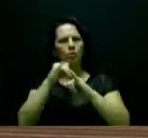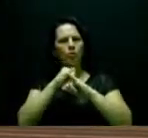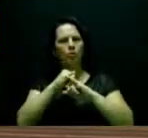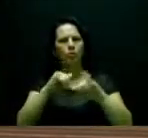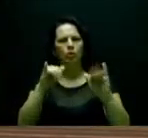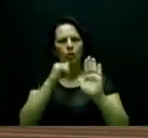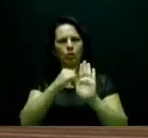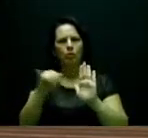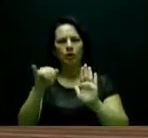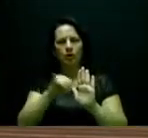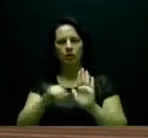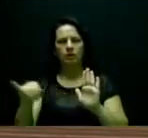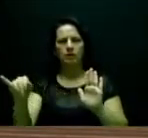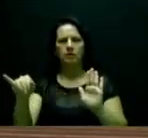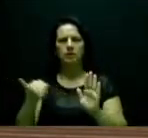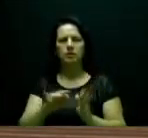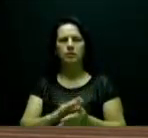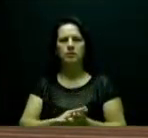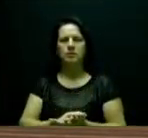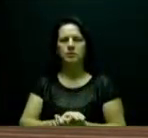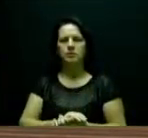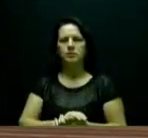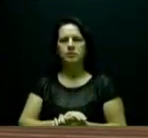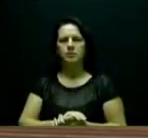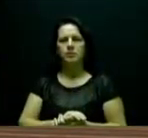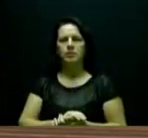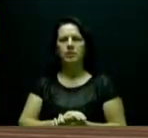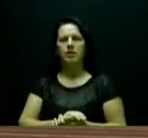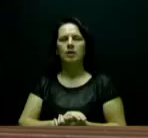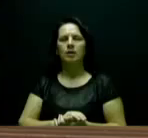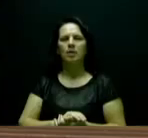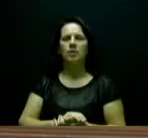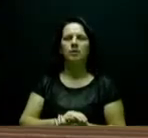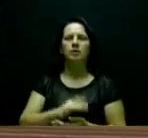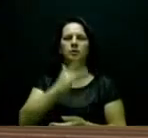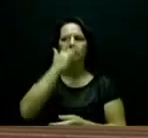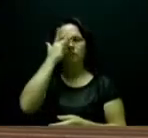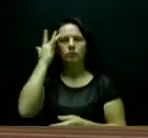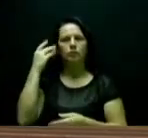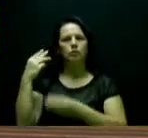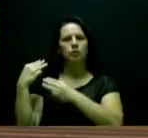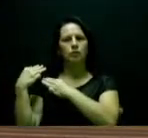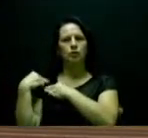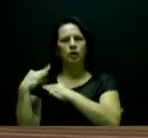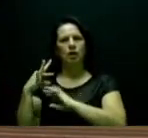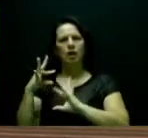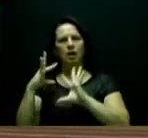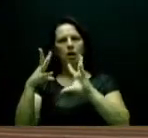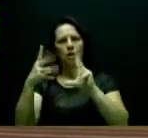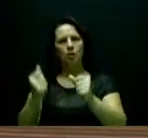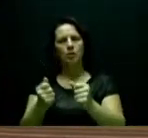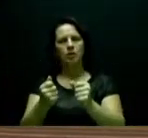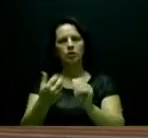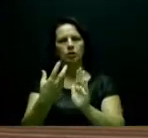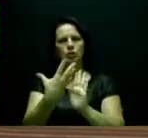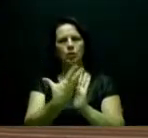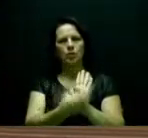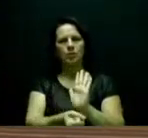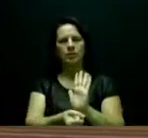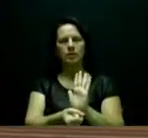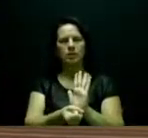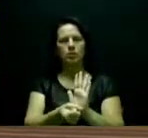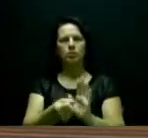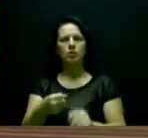não vislumbramos óbice à normal tramitação da matéria. Quanto ao mérito, cabe ao douto plenário decidir a conveniência e oportunidade de sua